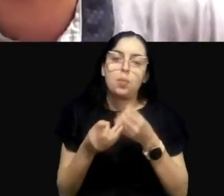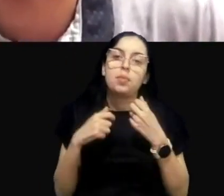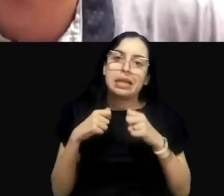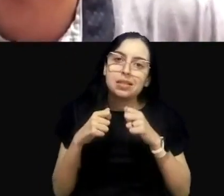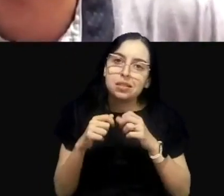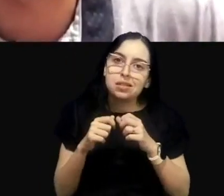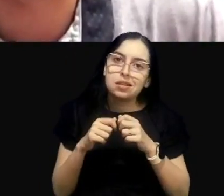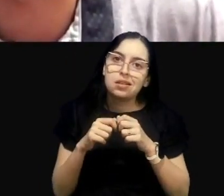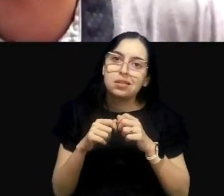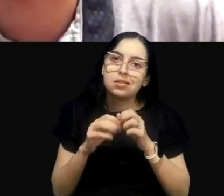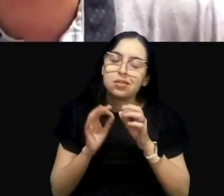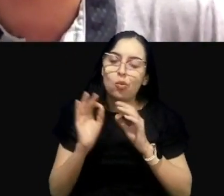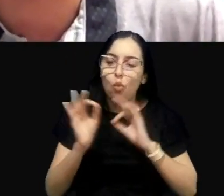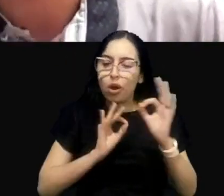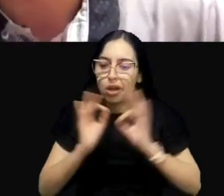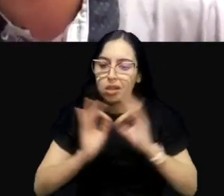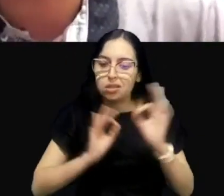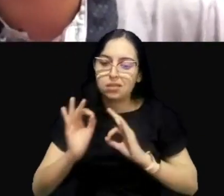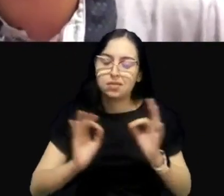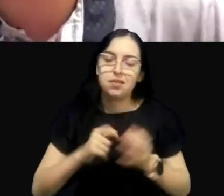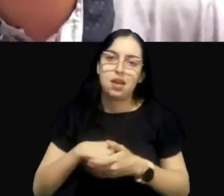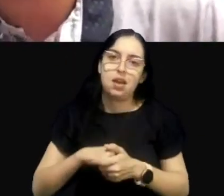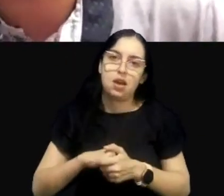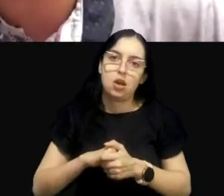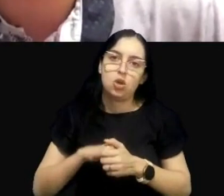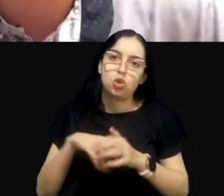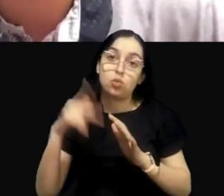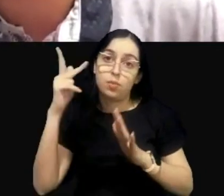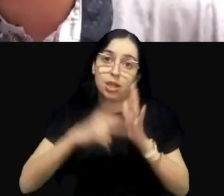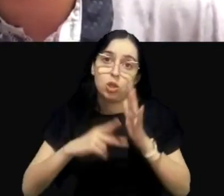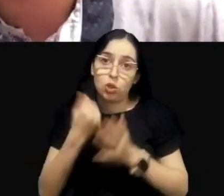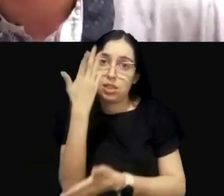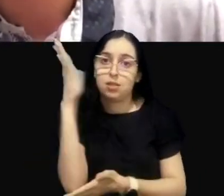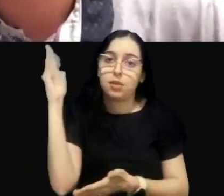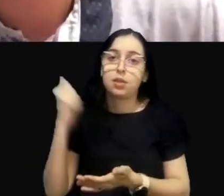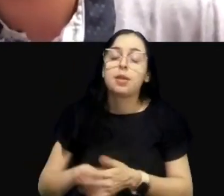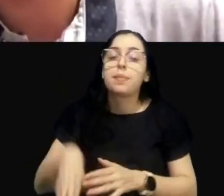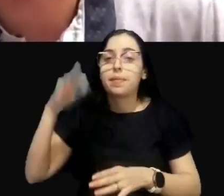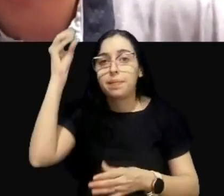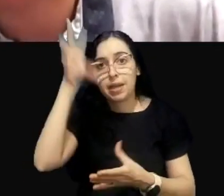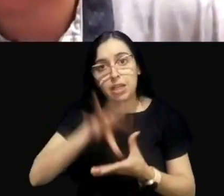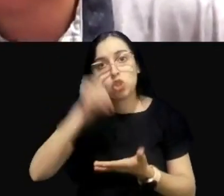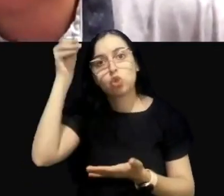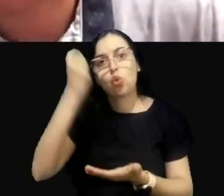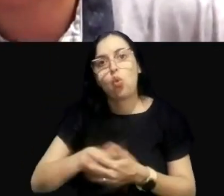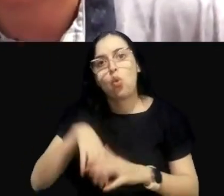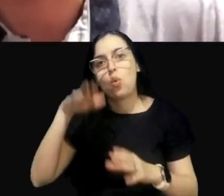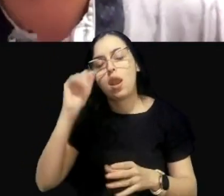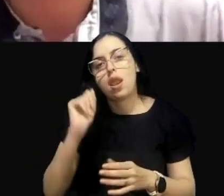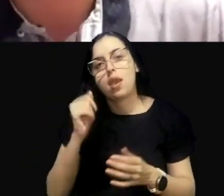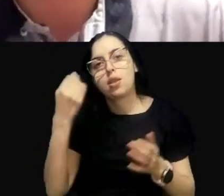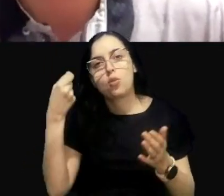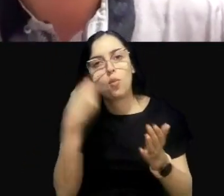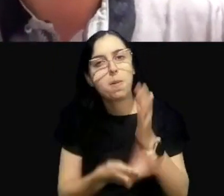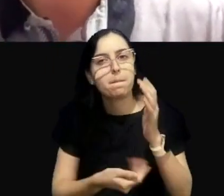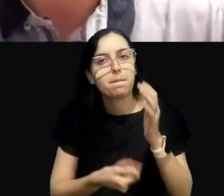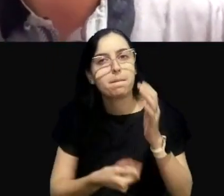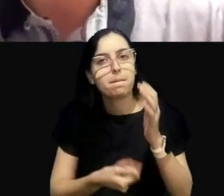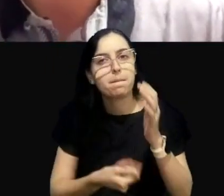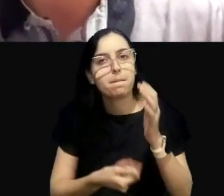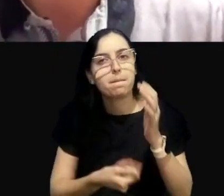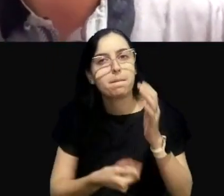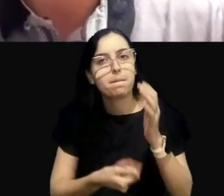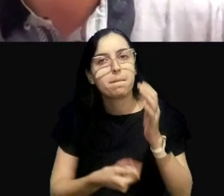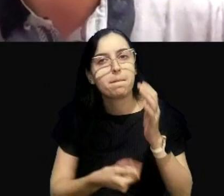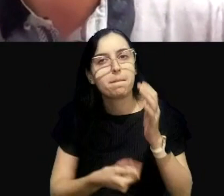pouquinho a escala dos nossos padrões ambientais para subsidiar a tomada de decisão e mitigação do impacto ambiental.